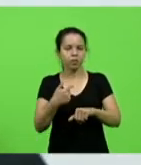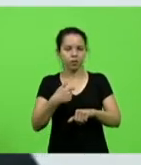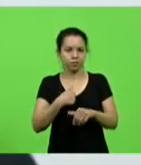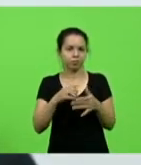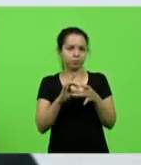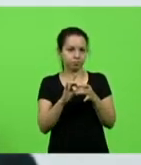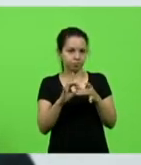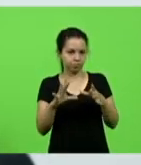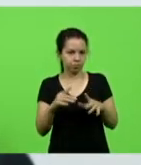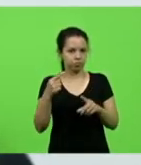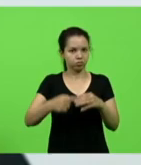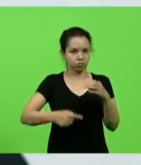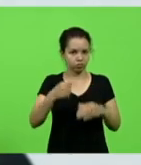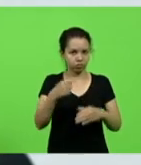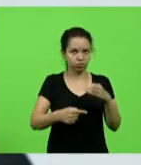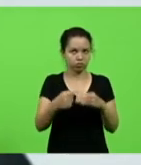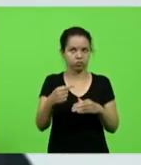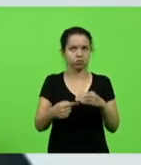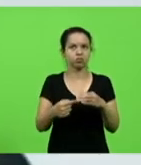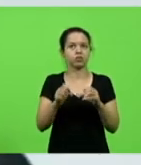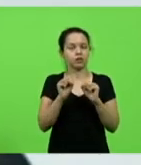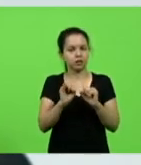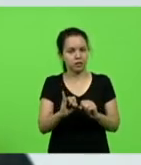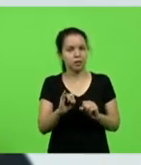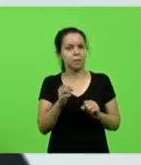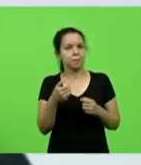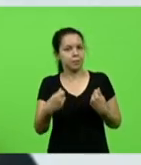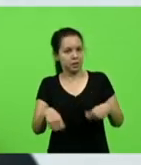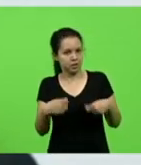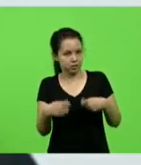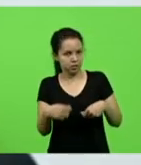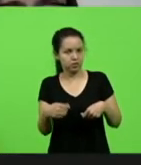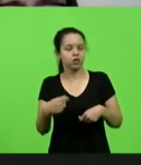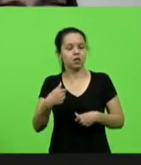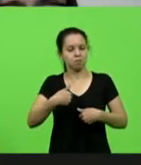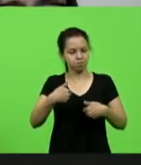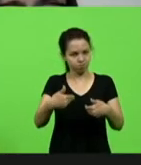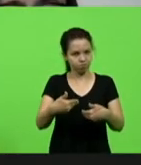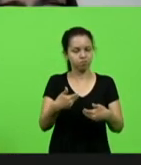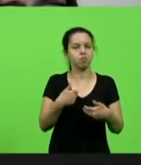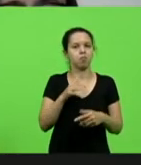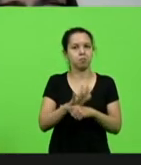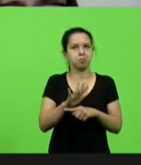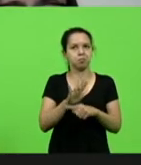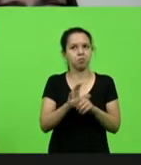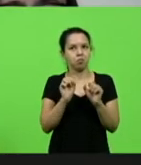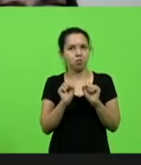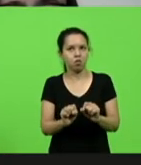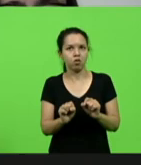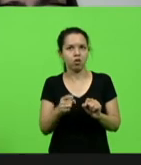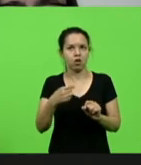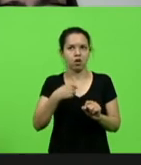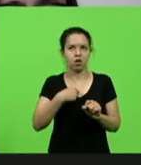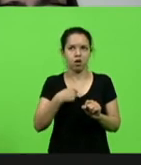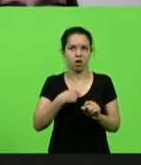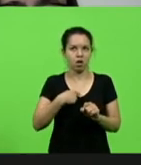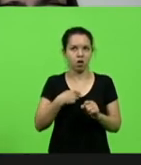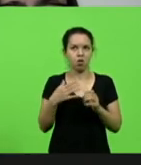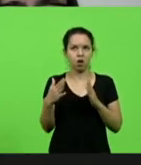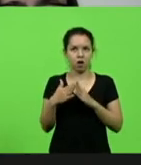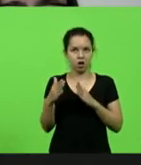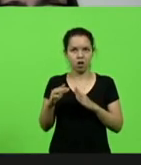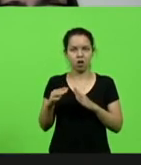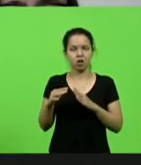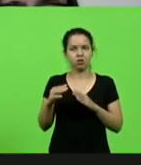disposição da comissão para, se precisarem de qualquer tipo de auxílio, podem contar comigo. Não sou homeschooler, meus filhos estudam na